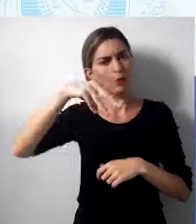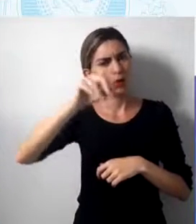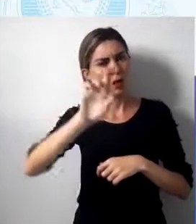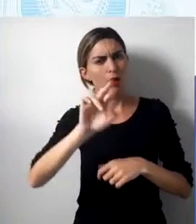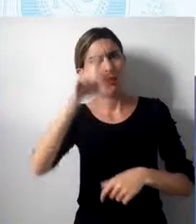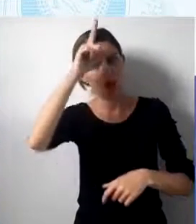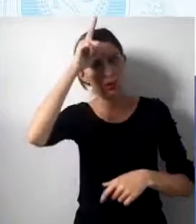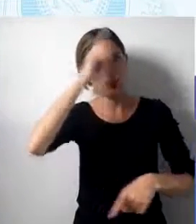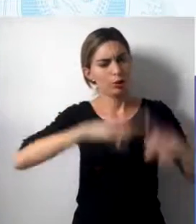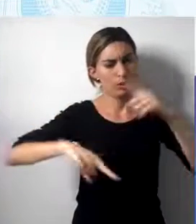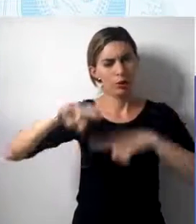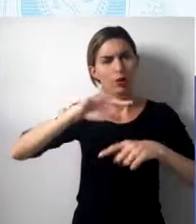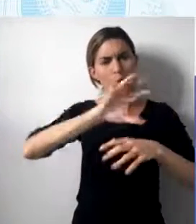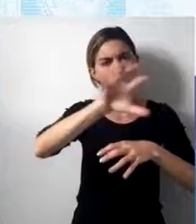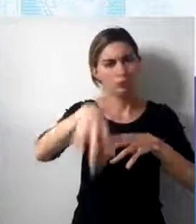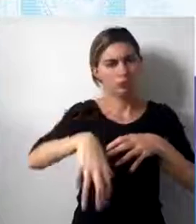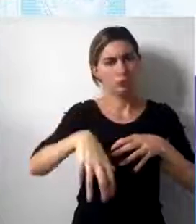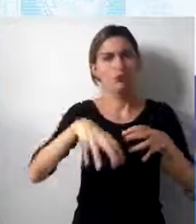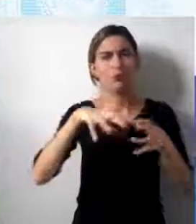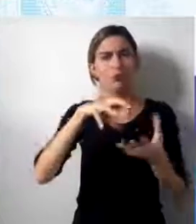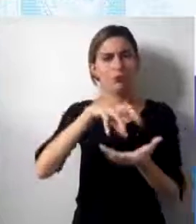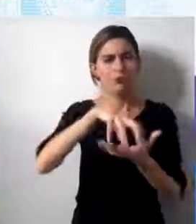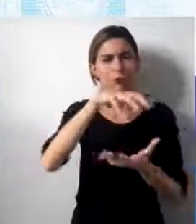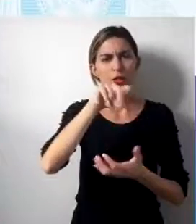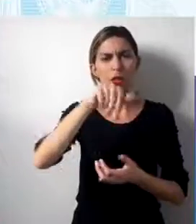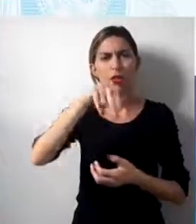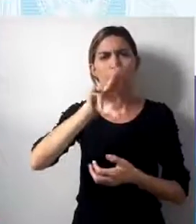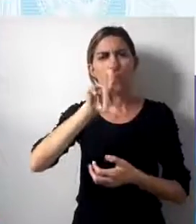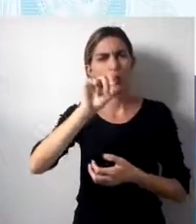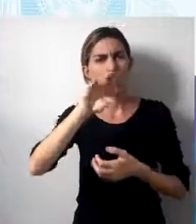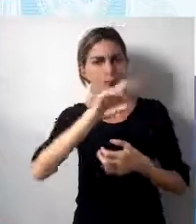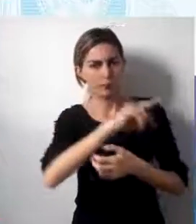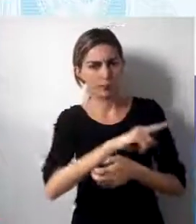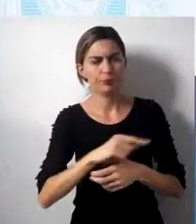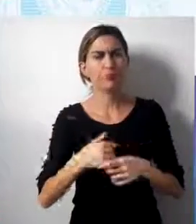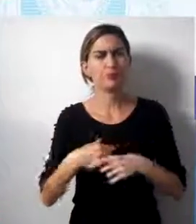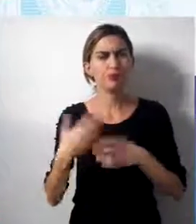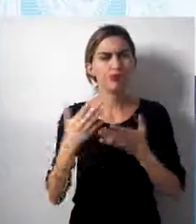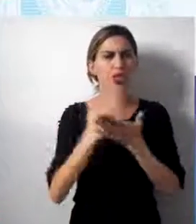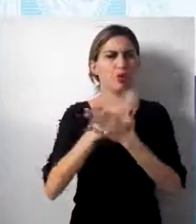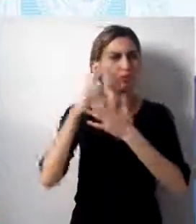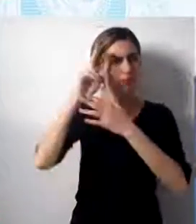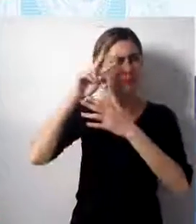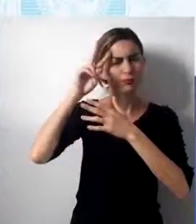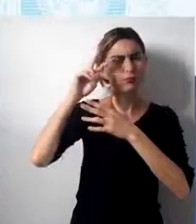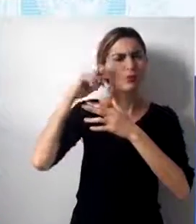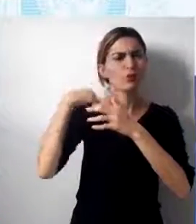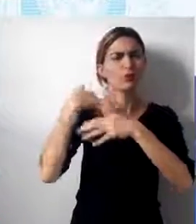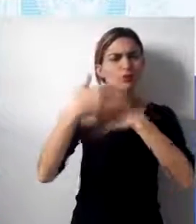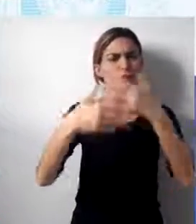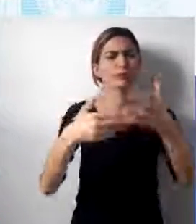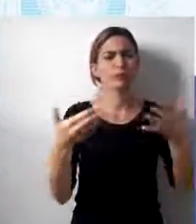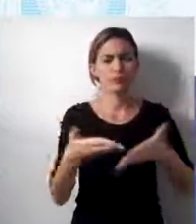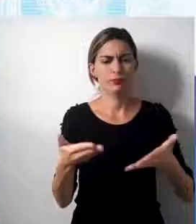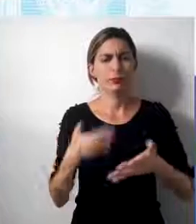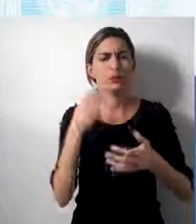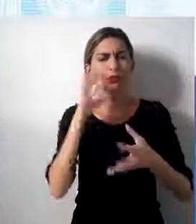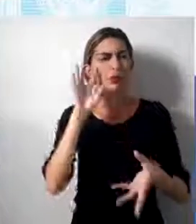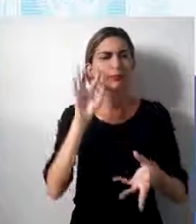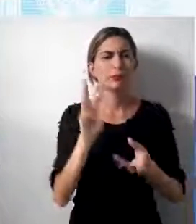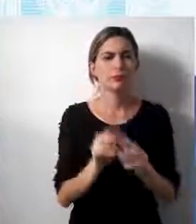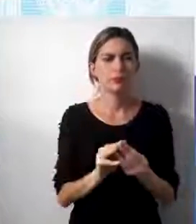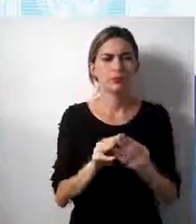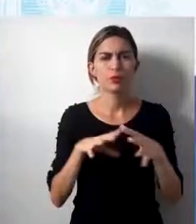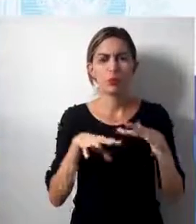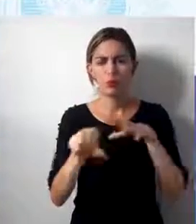do Quilombo dos Palmares. Então, analisando os fatos históricos abordados até agora, a gente conclui que tanto a conquista